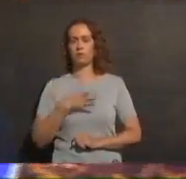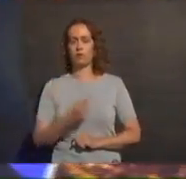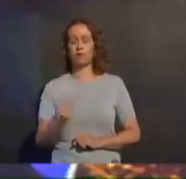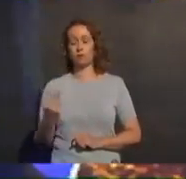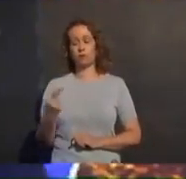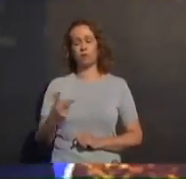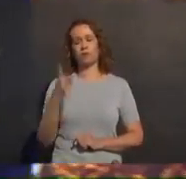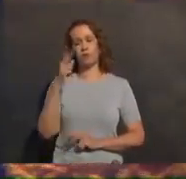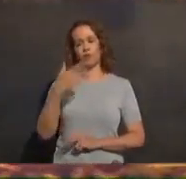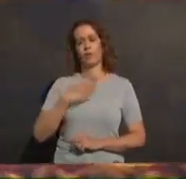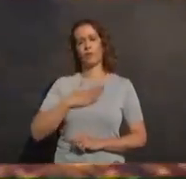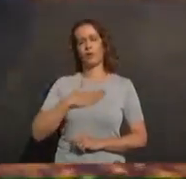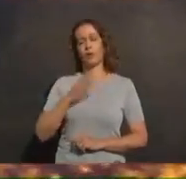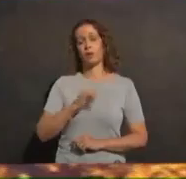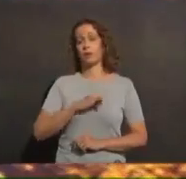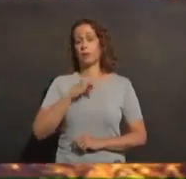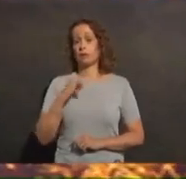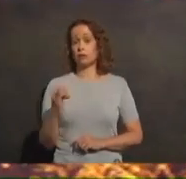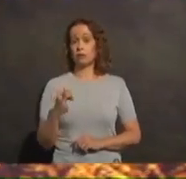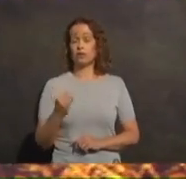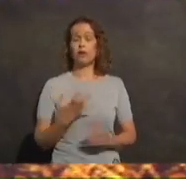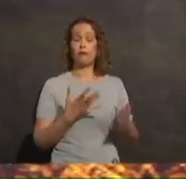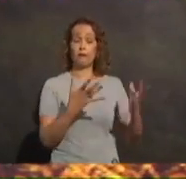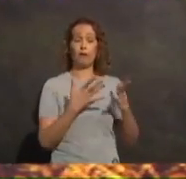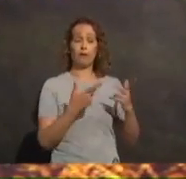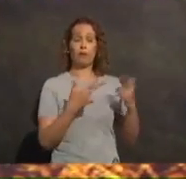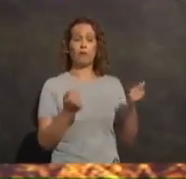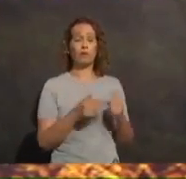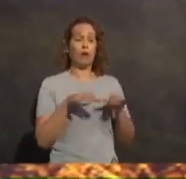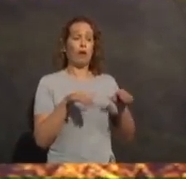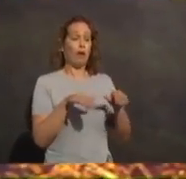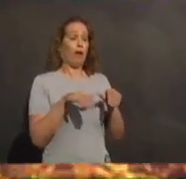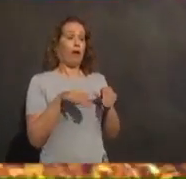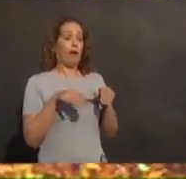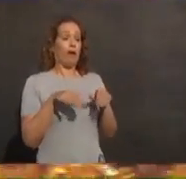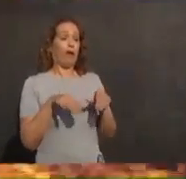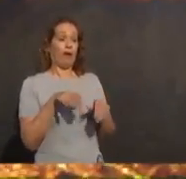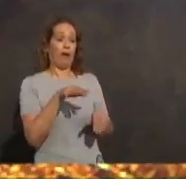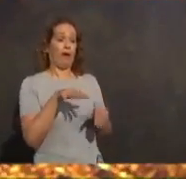eu. Quando cisma com a coisa, é só aquilo ali.